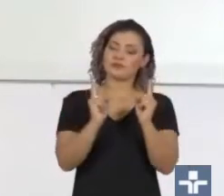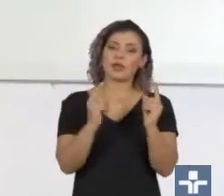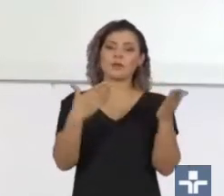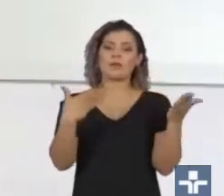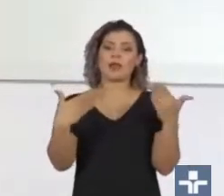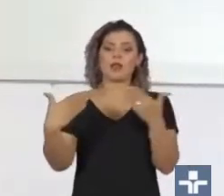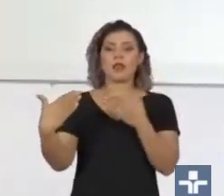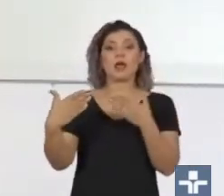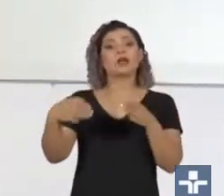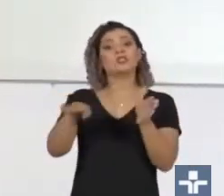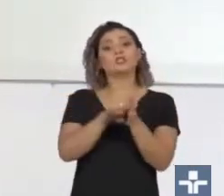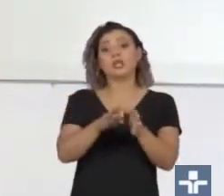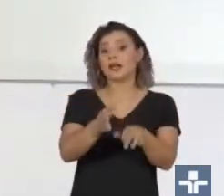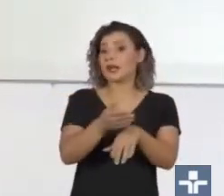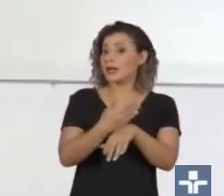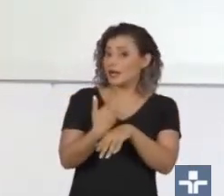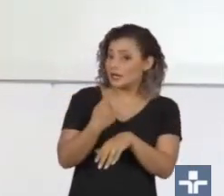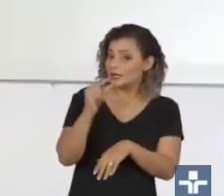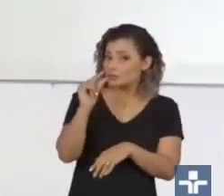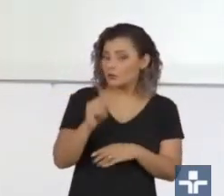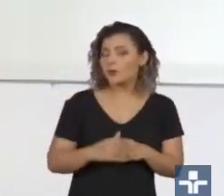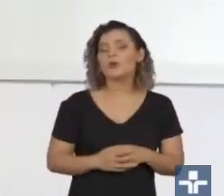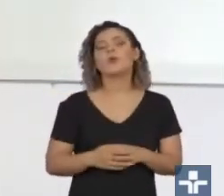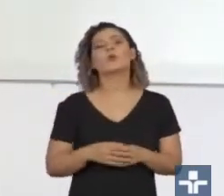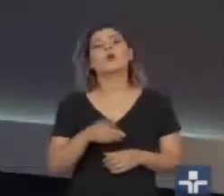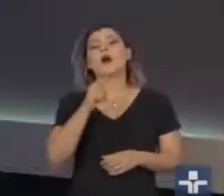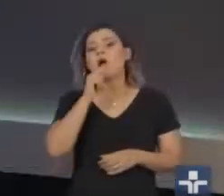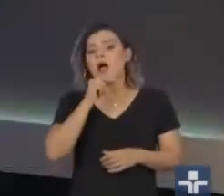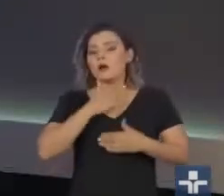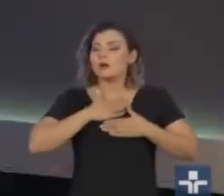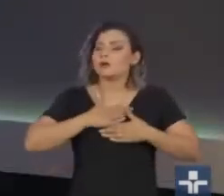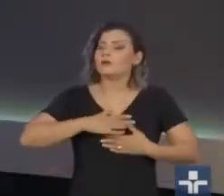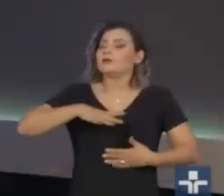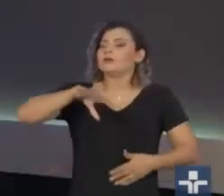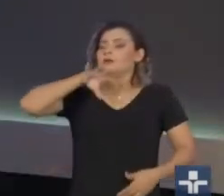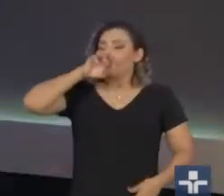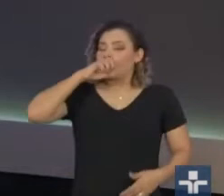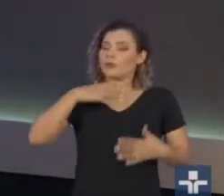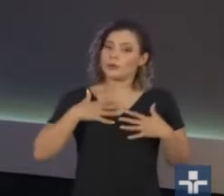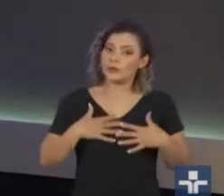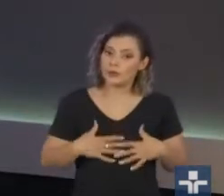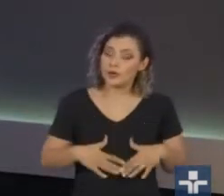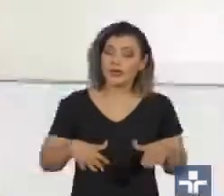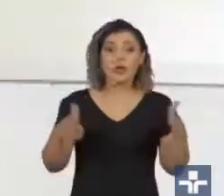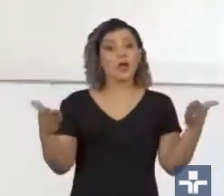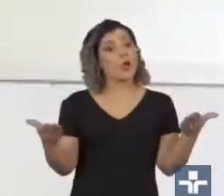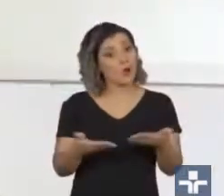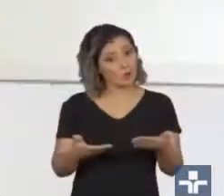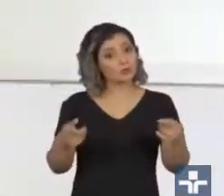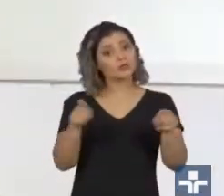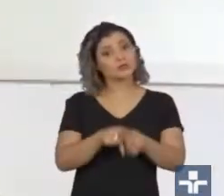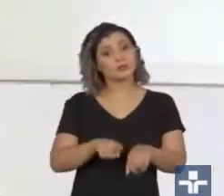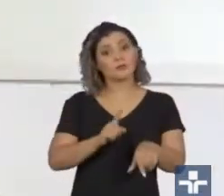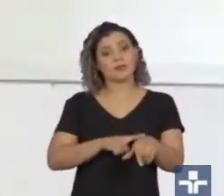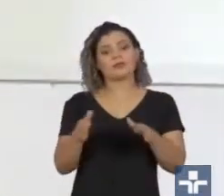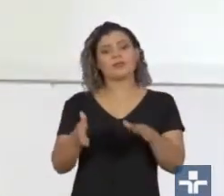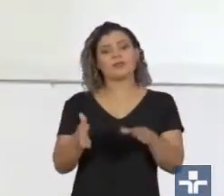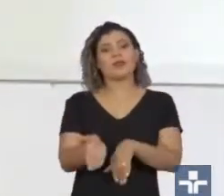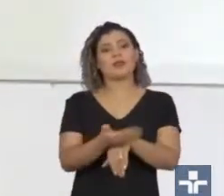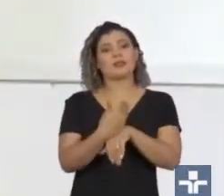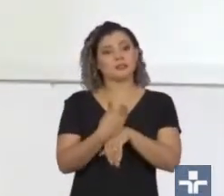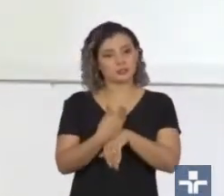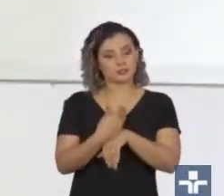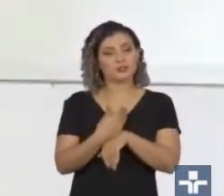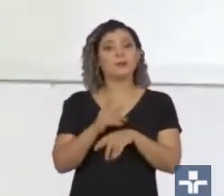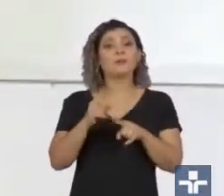falava, chega com um pouquinho de antecedência, toma uma água, respira, né? Hoje, você também precisa desse preparo, mas aí em